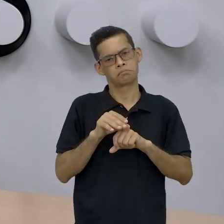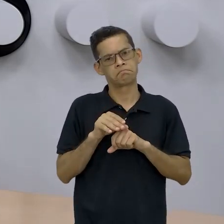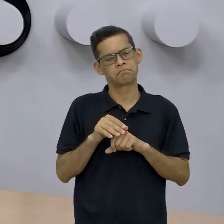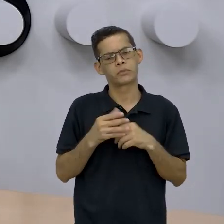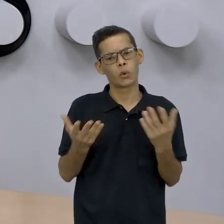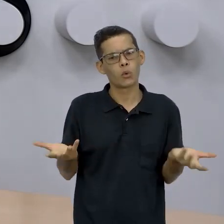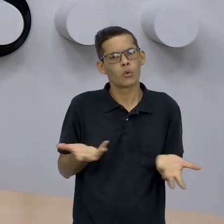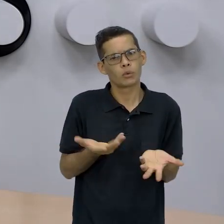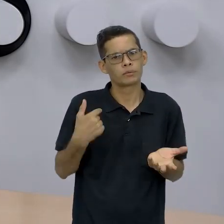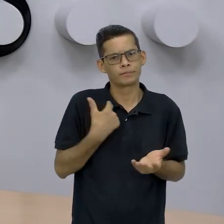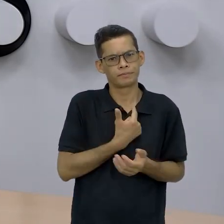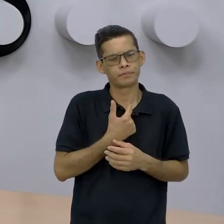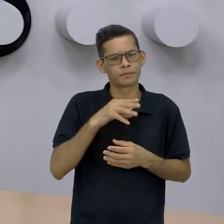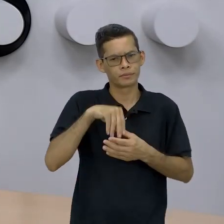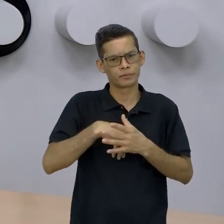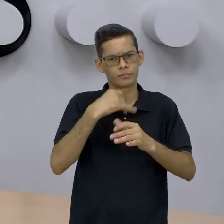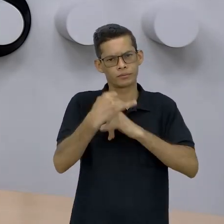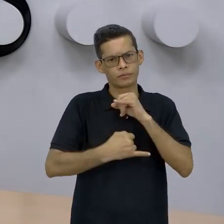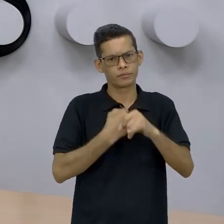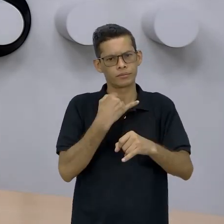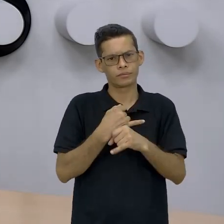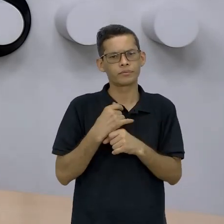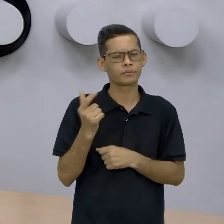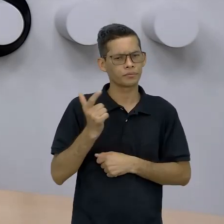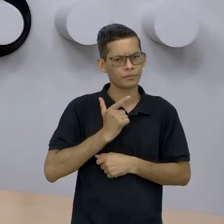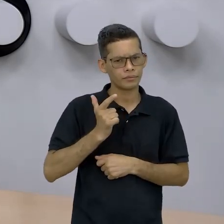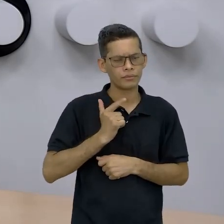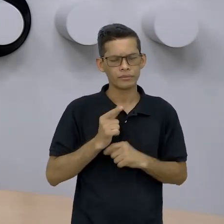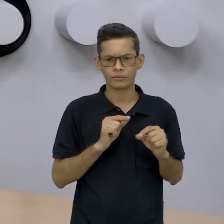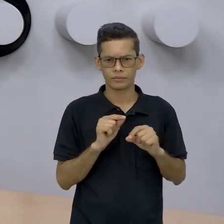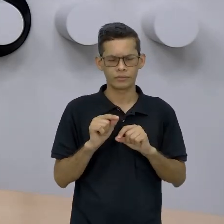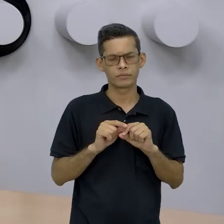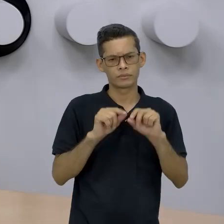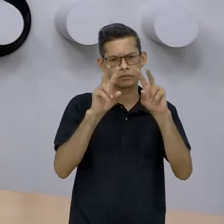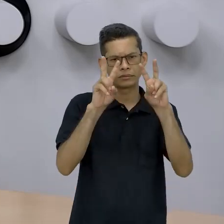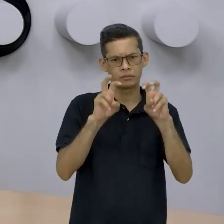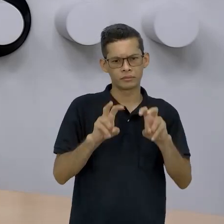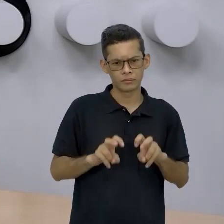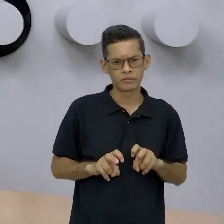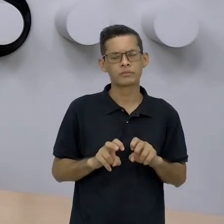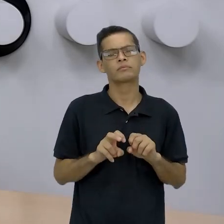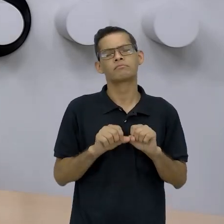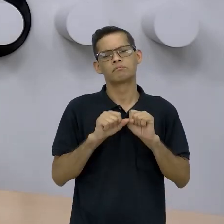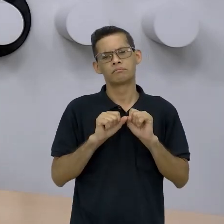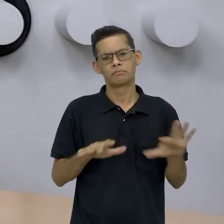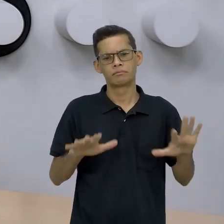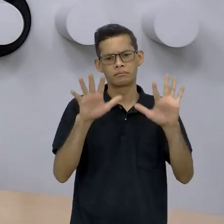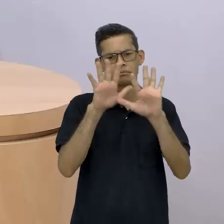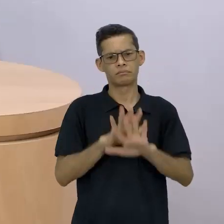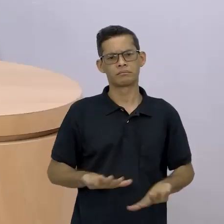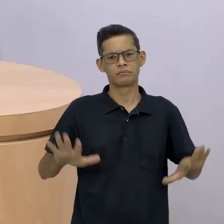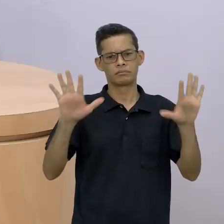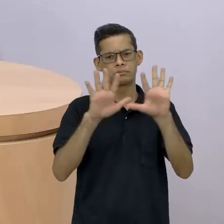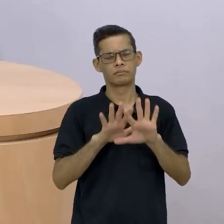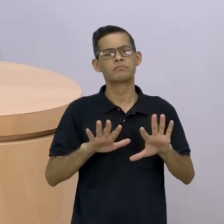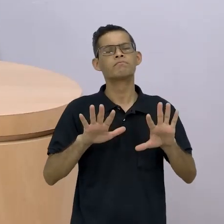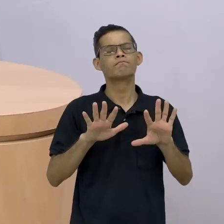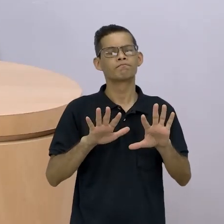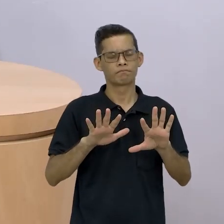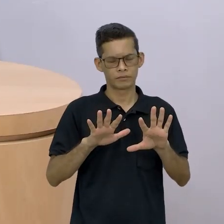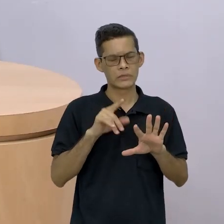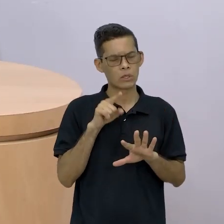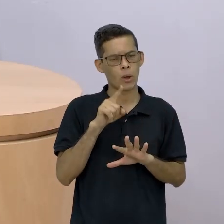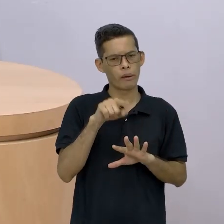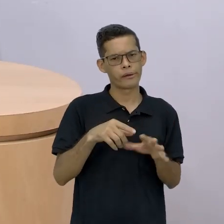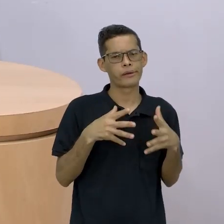gente tem aí no mundo da internet uma noção muito difusa. E é muito complicado